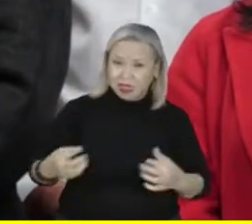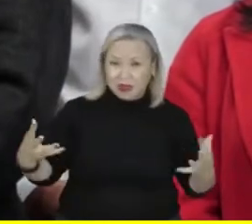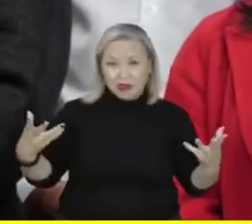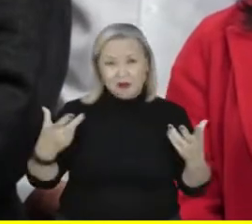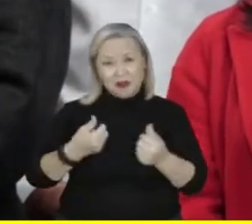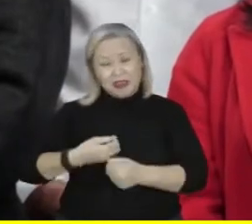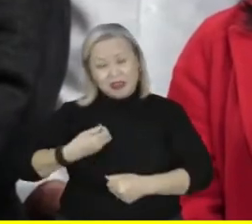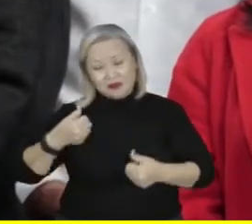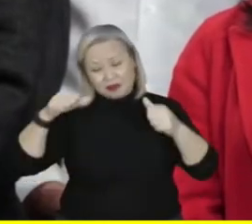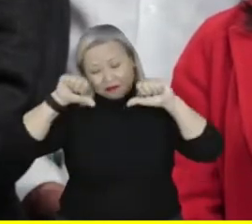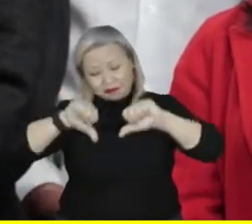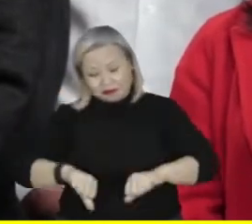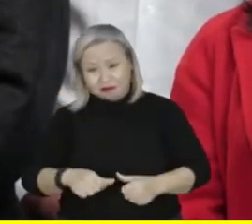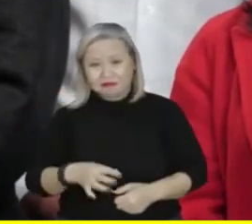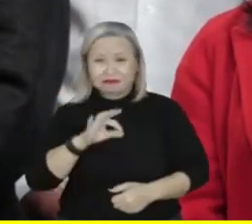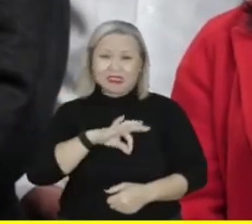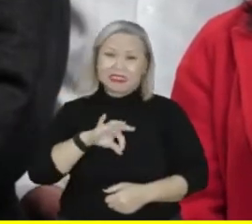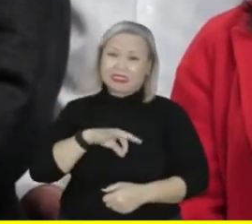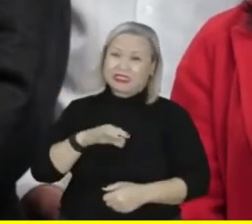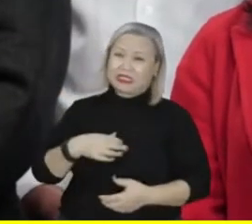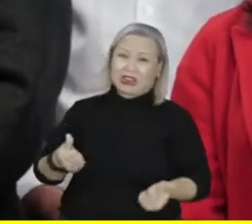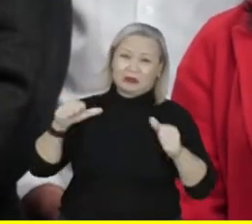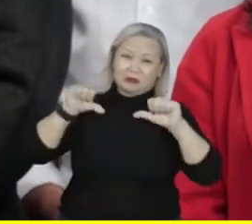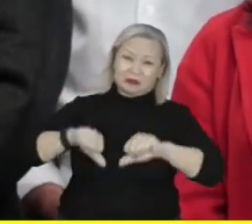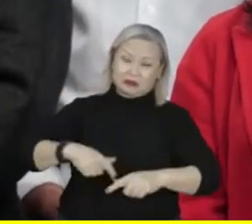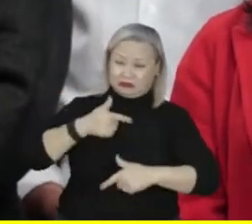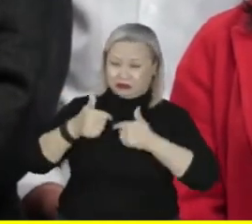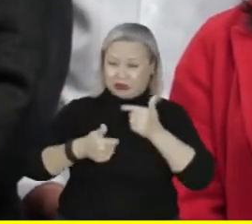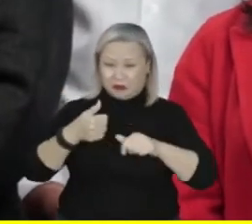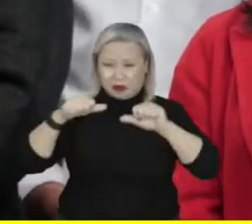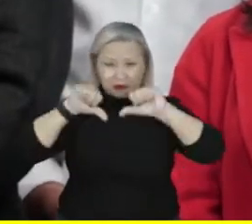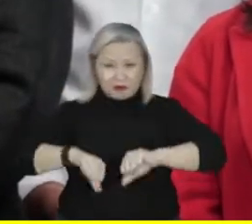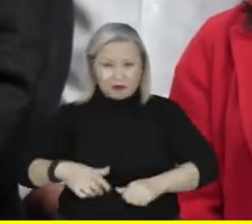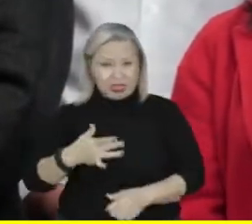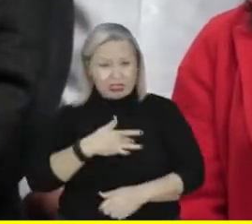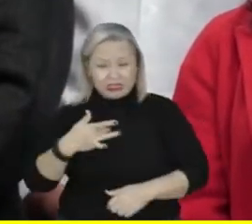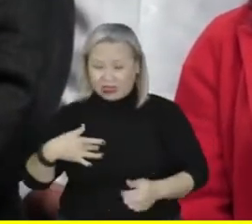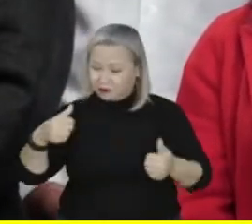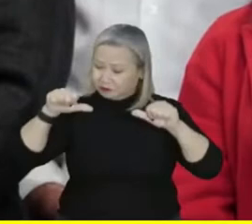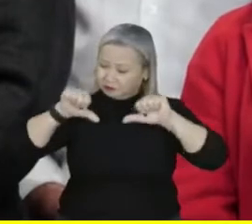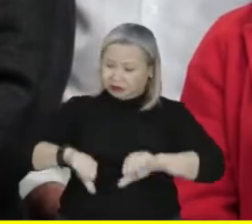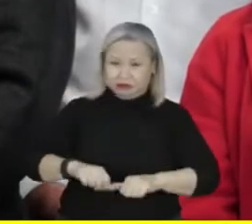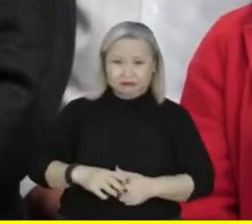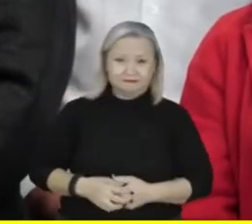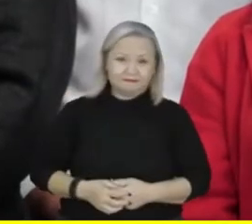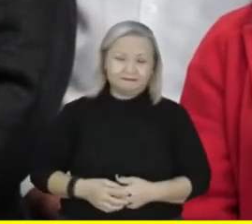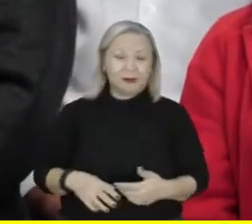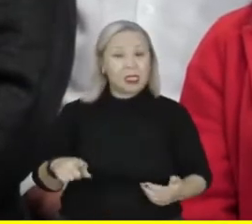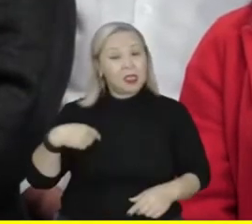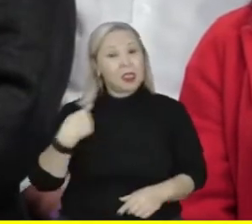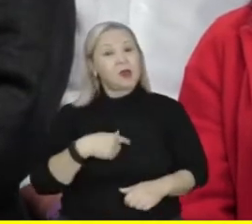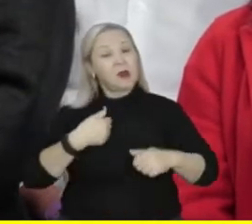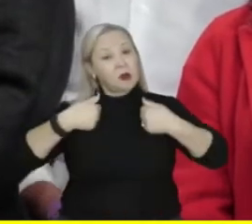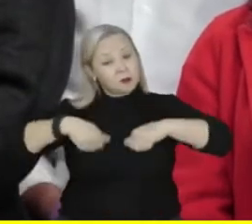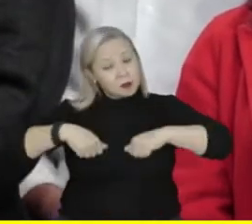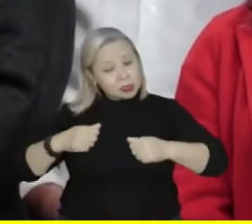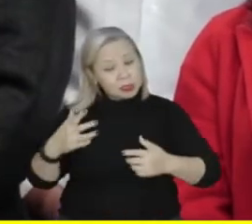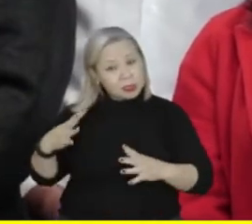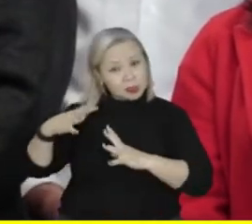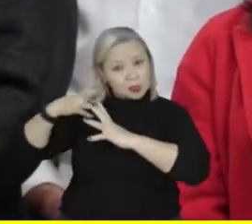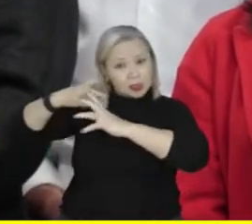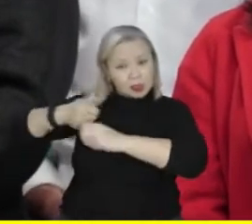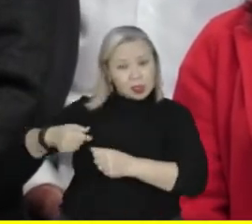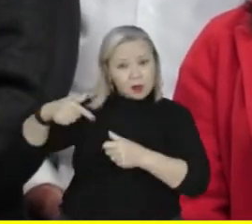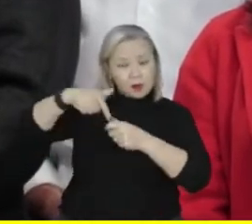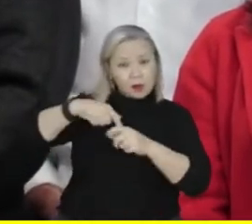tá boa que ainda não tá boa que o emprego não tá bom que essa onda não tá boa e que nós estamos recupera esse país inclusive do